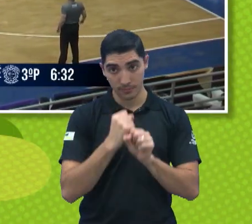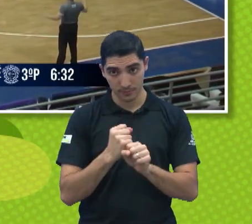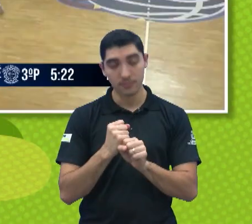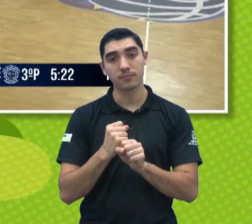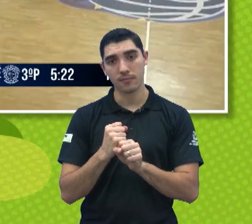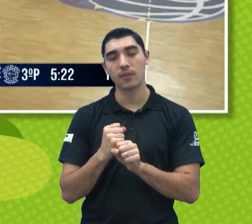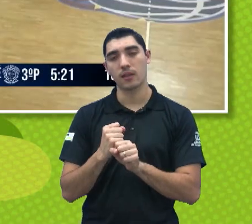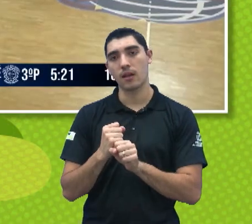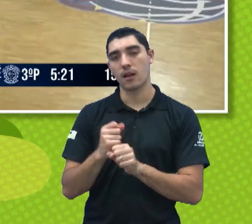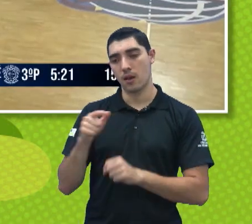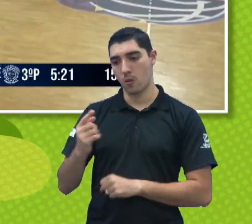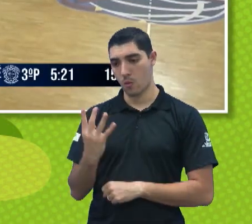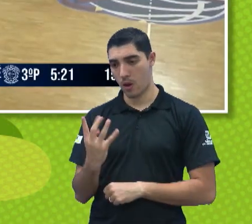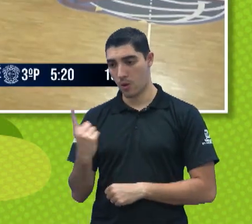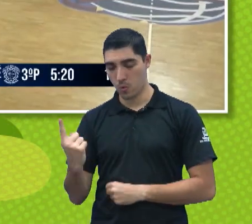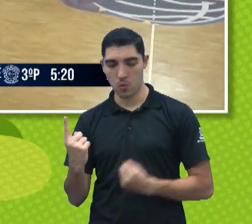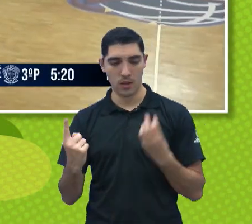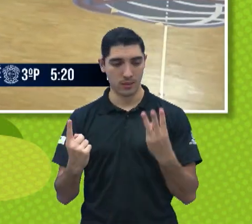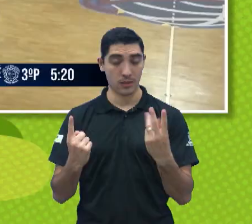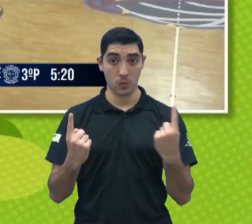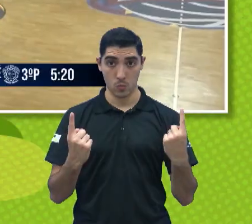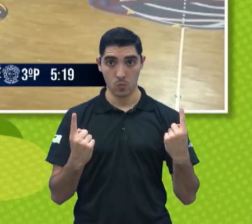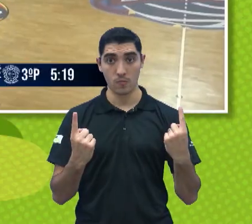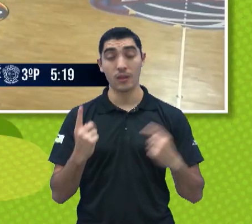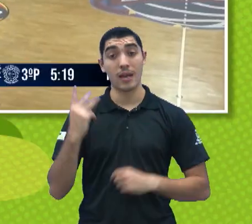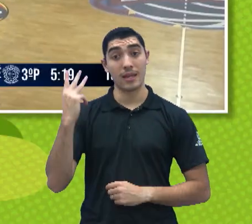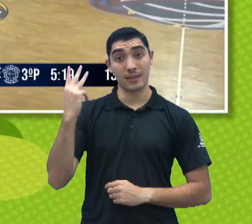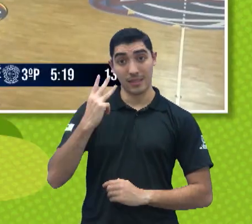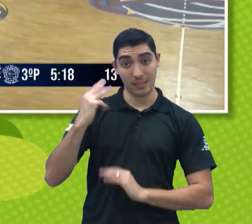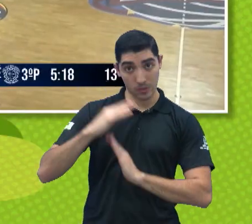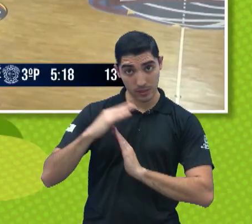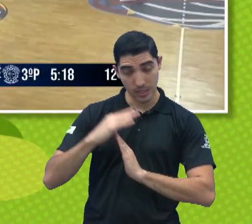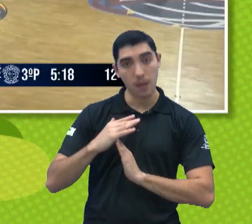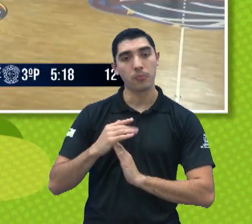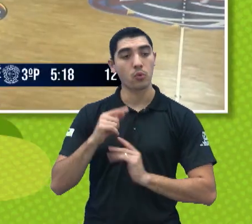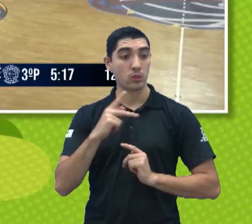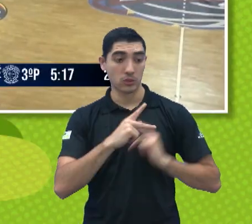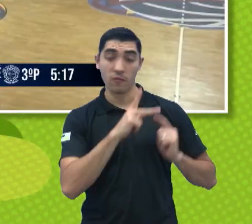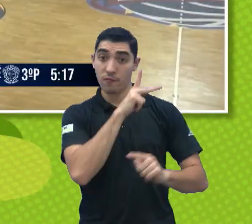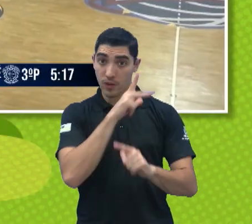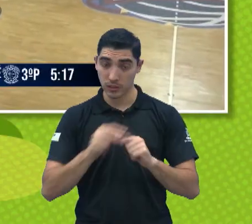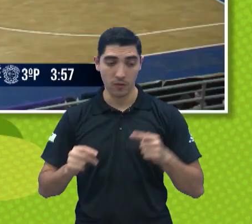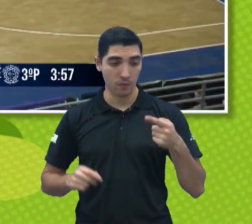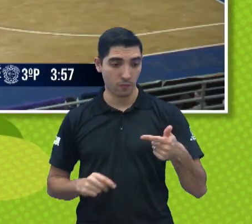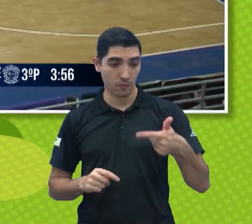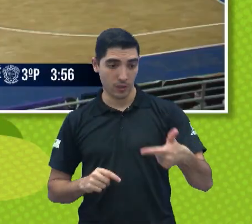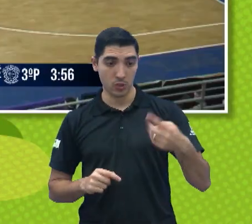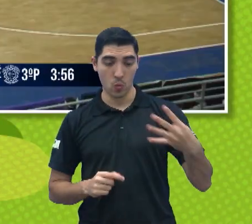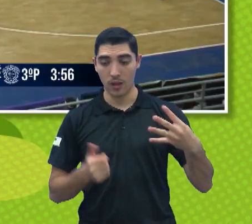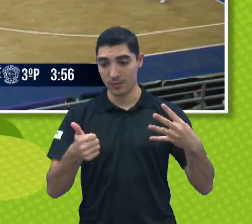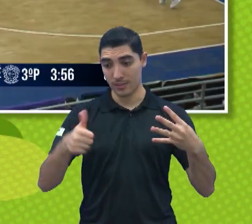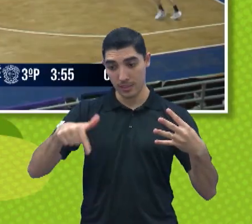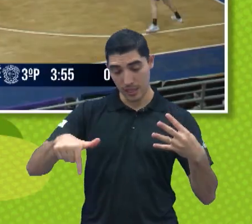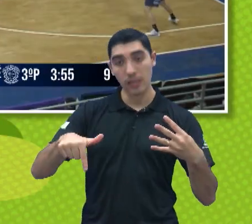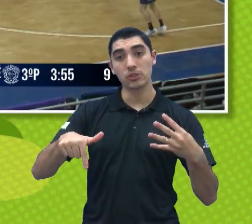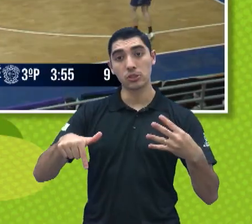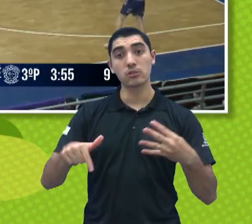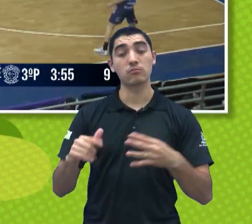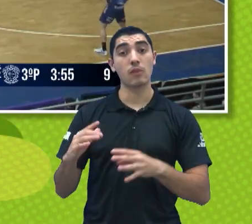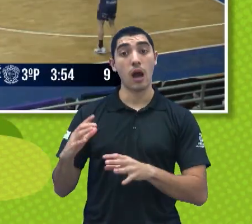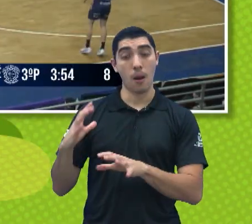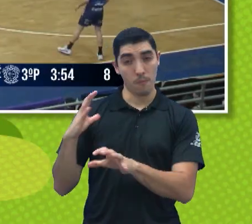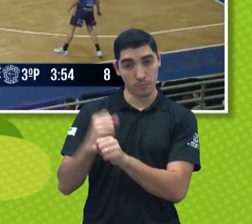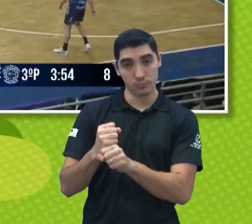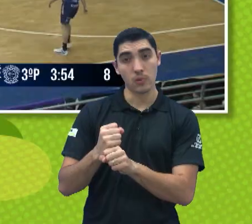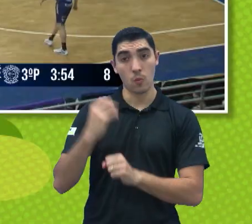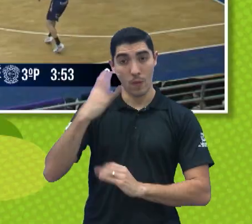pontos, 41-31. Terceiro quarto, nova vitória do São José, 24-17, encostou no placar. Para os últimos 10 minutos, o